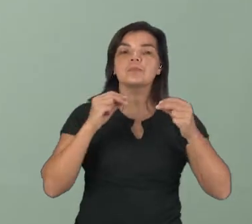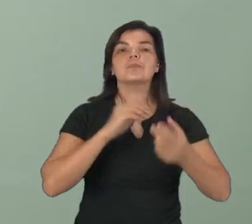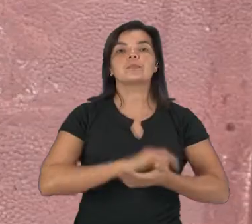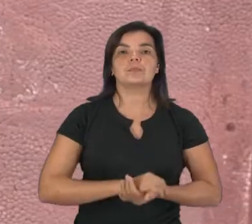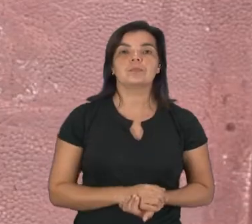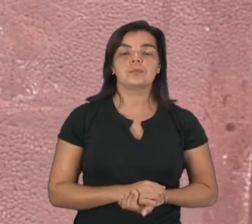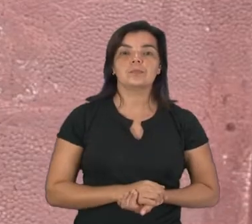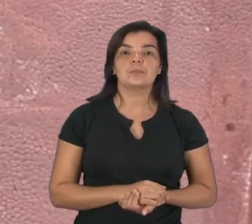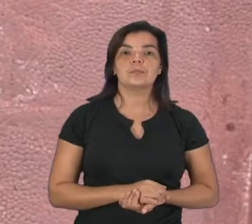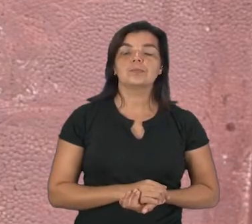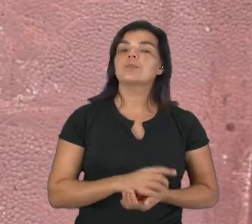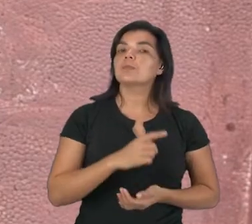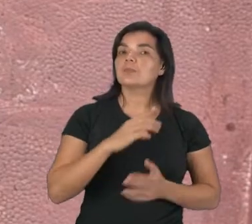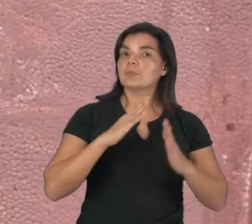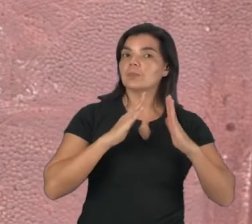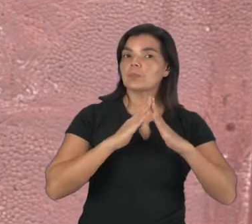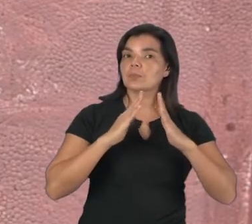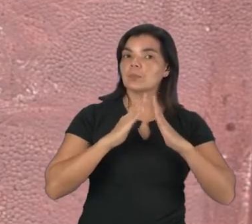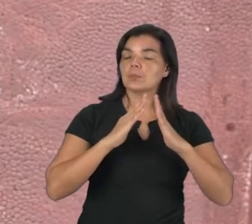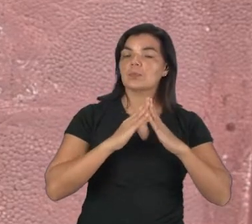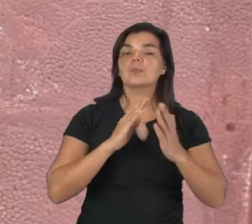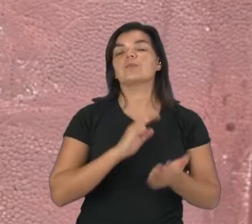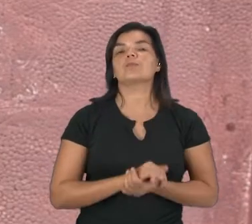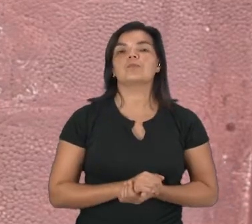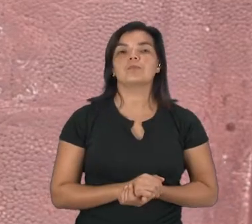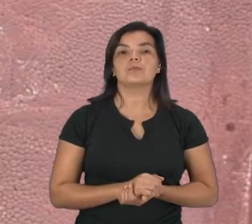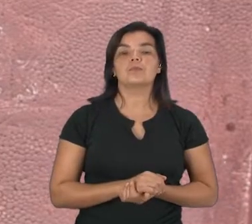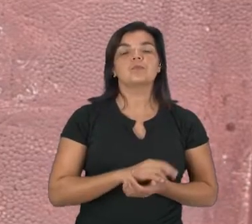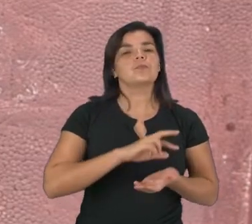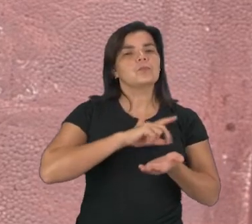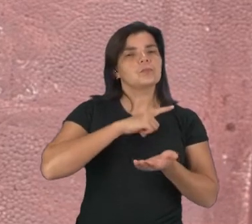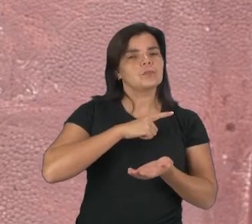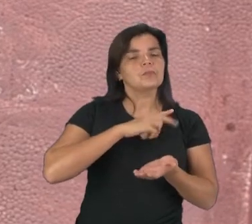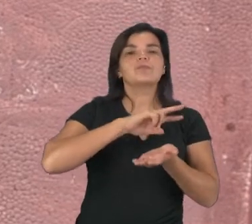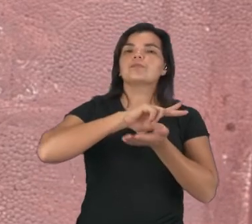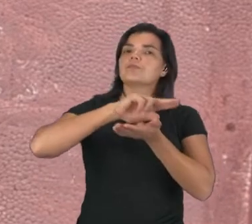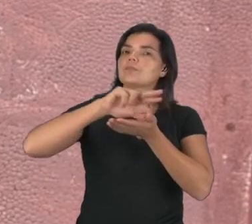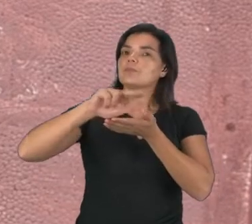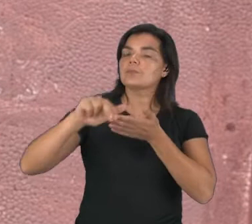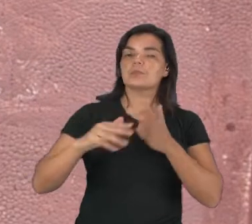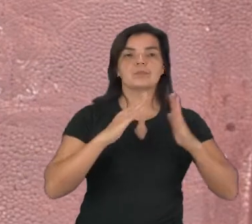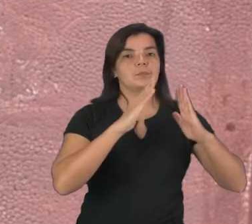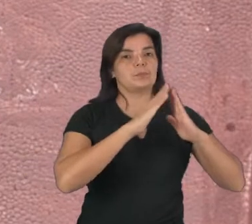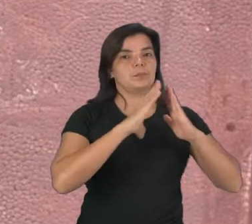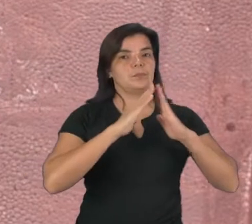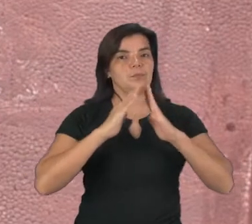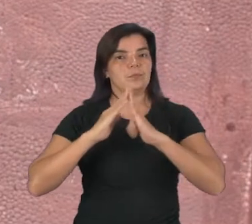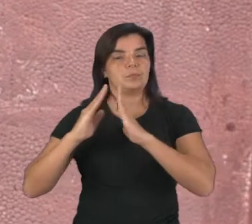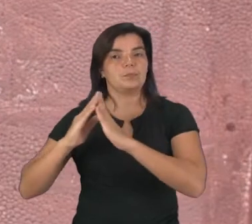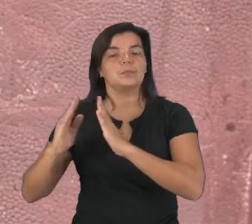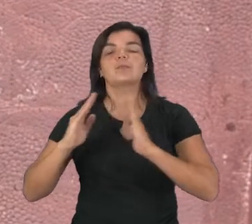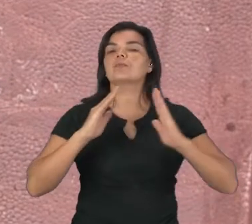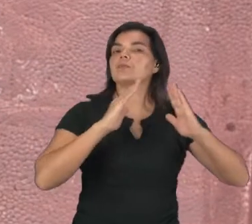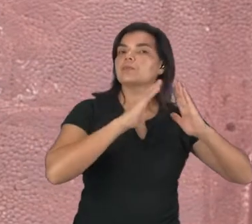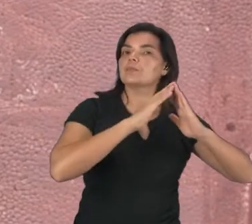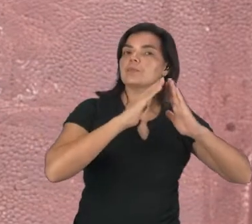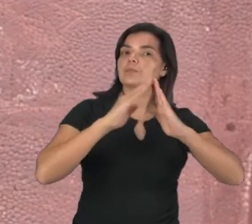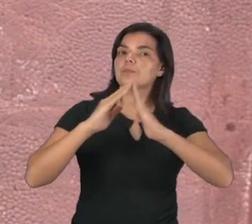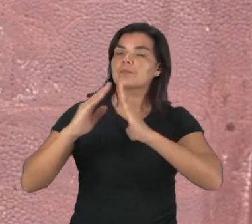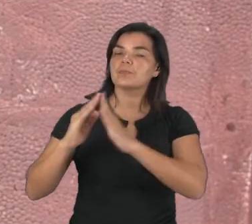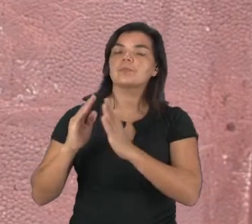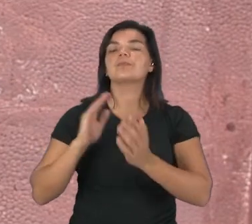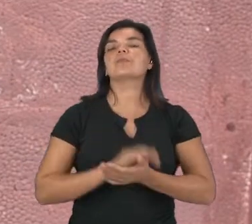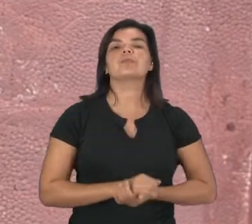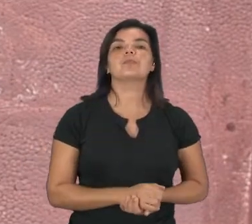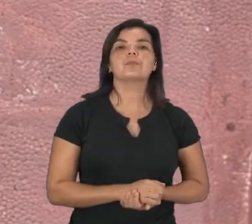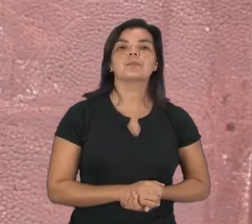ela morava num vilarejo. Um vilarejo é o lugar onde tem várias casinhas,